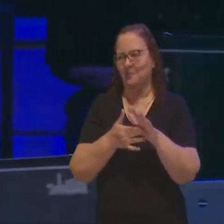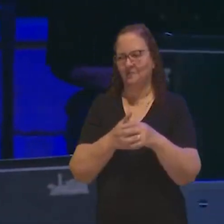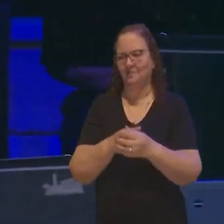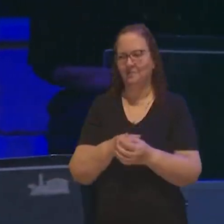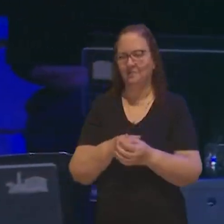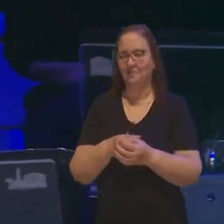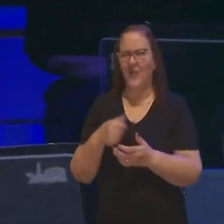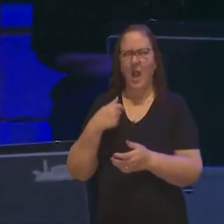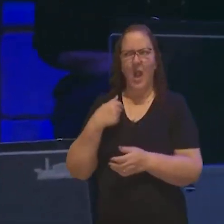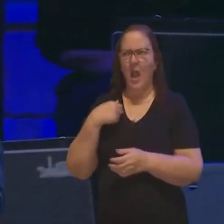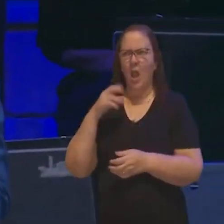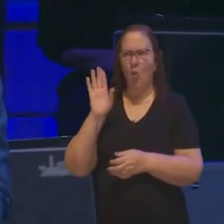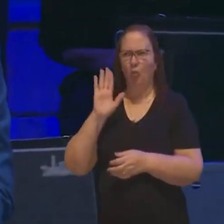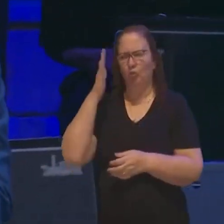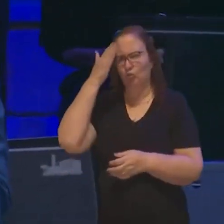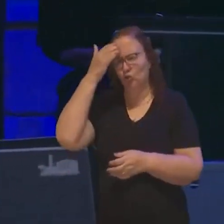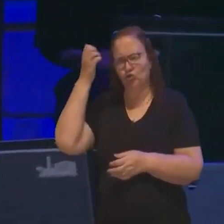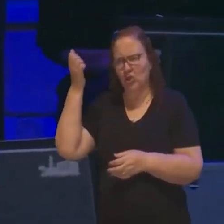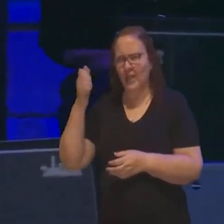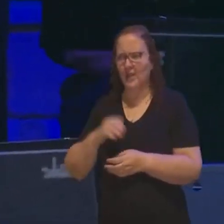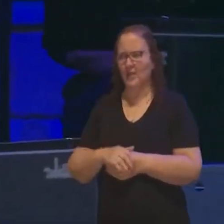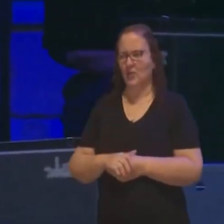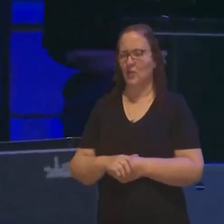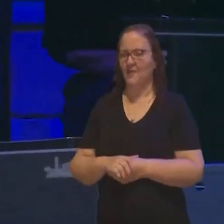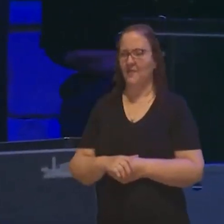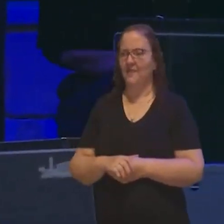Nunca me esqueço quando eu fazia